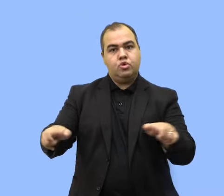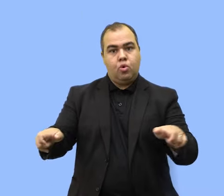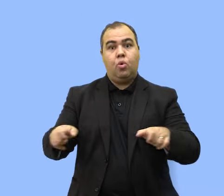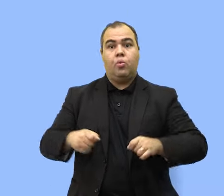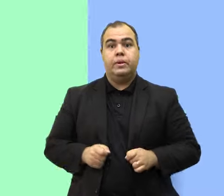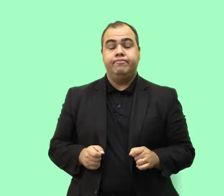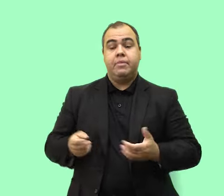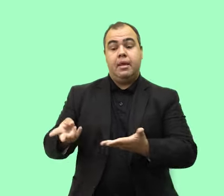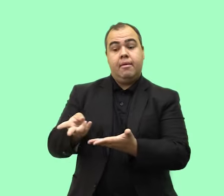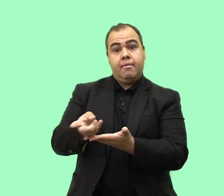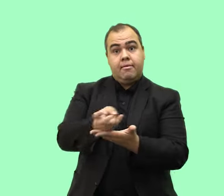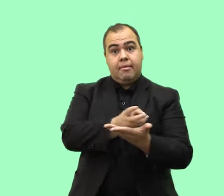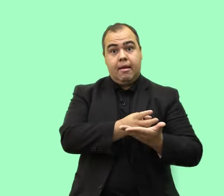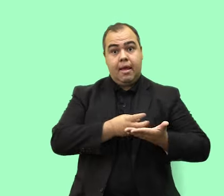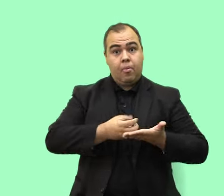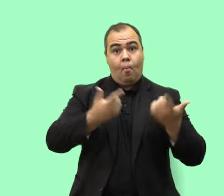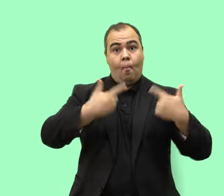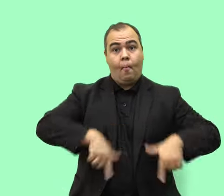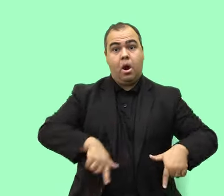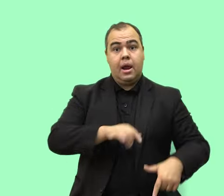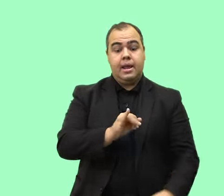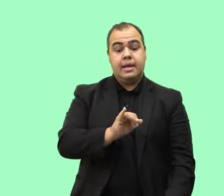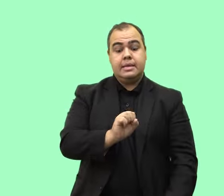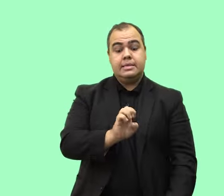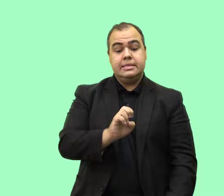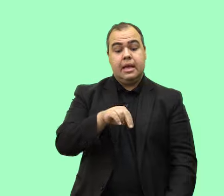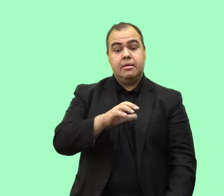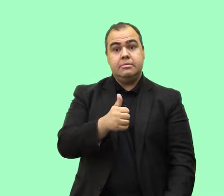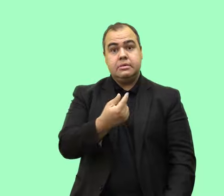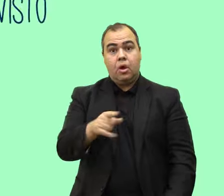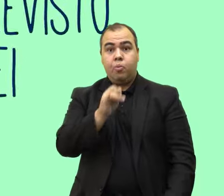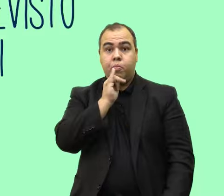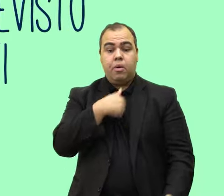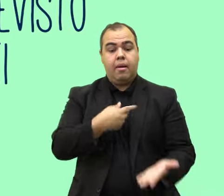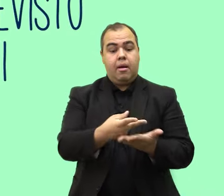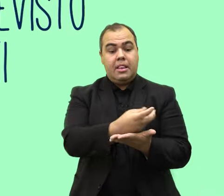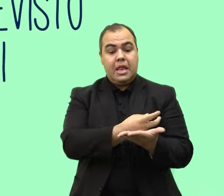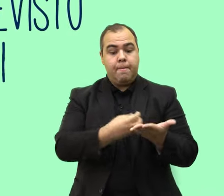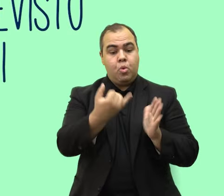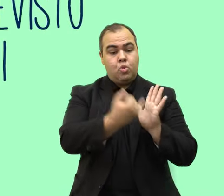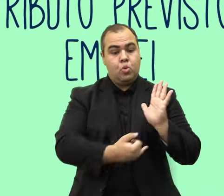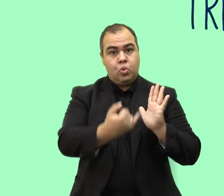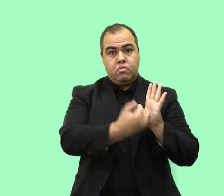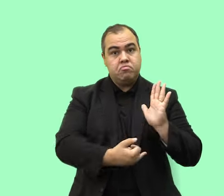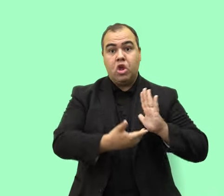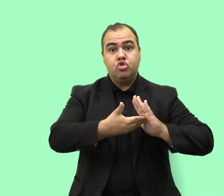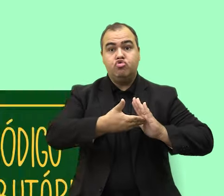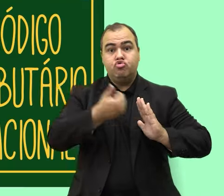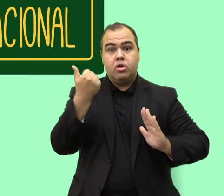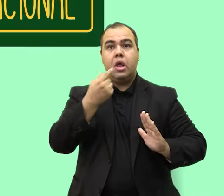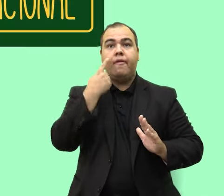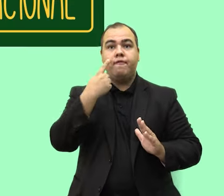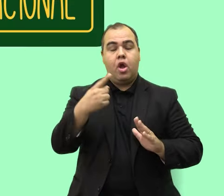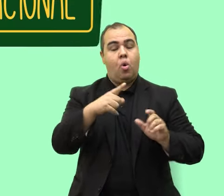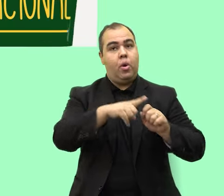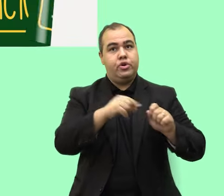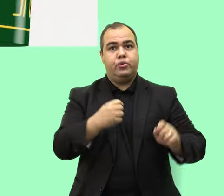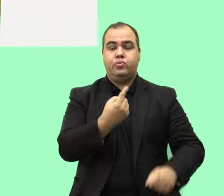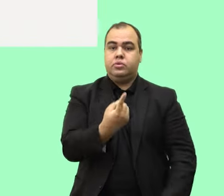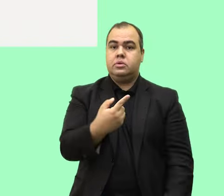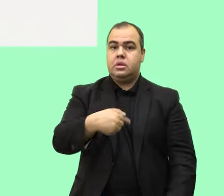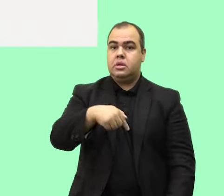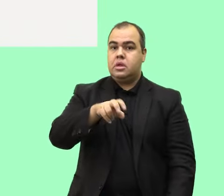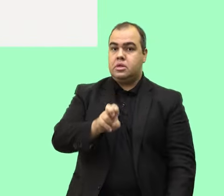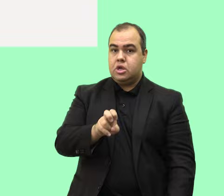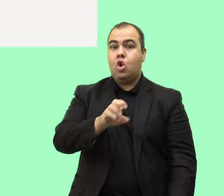A isenção tributária, por sua vez, é a dispensa legal de um pagamento de um tributo previsto em lei. Segundo o artigo 175 do